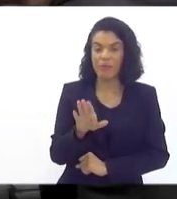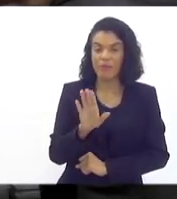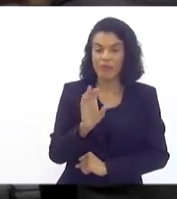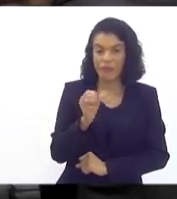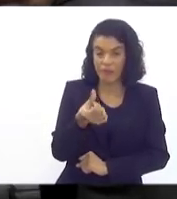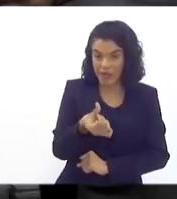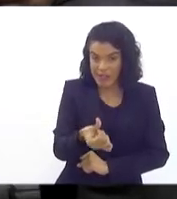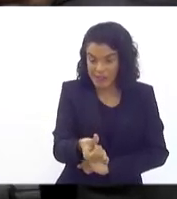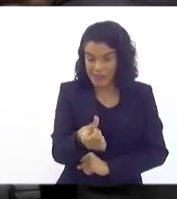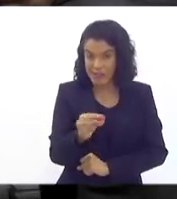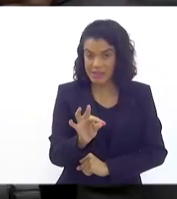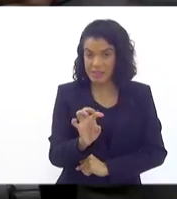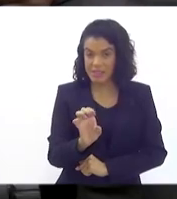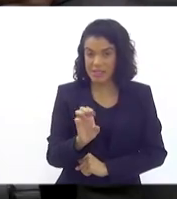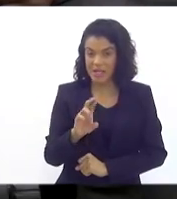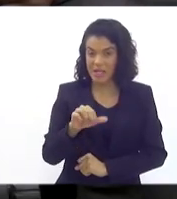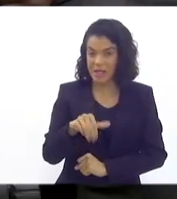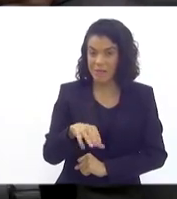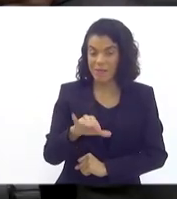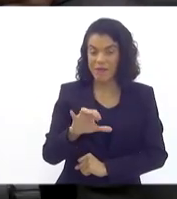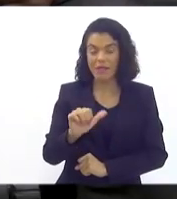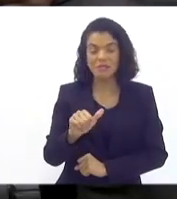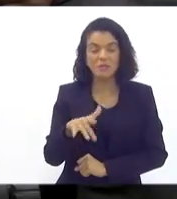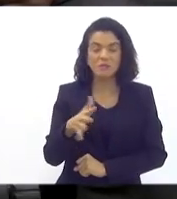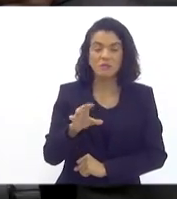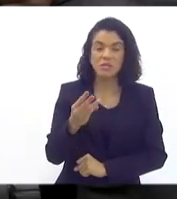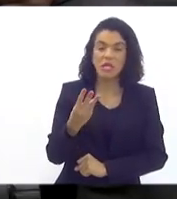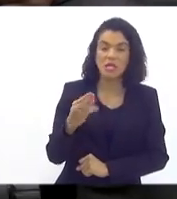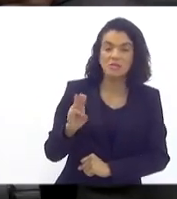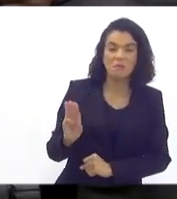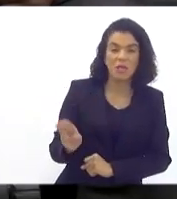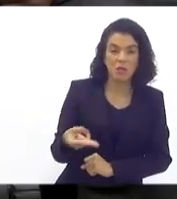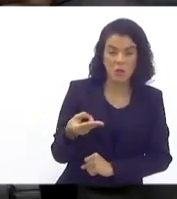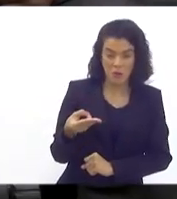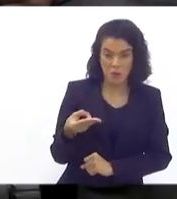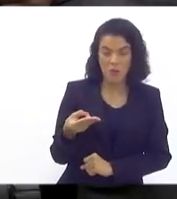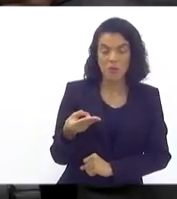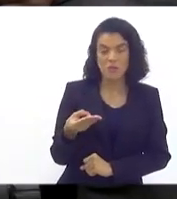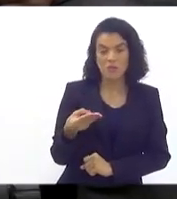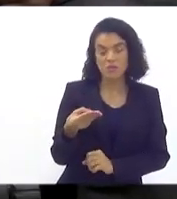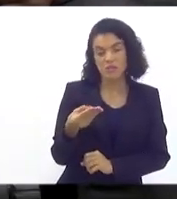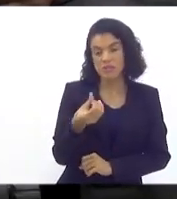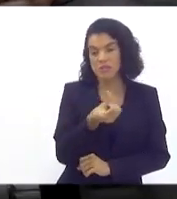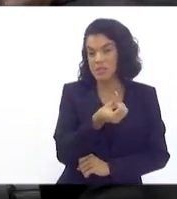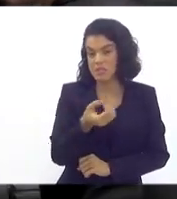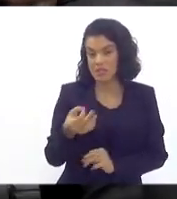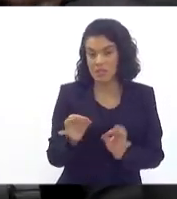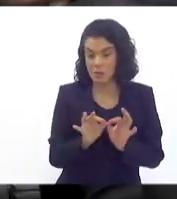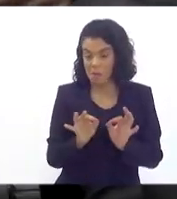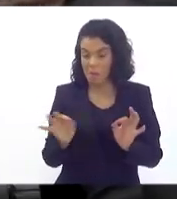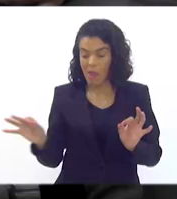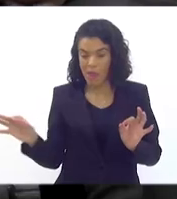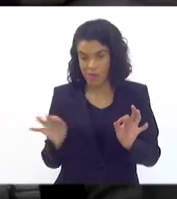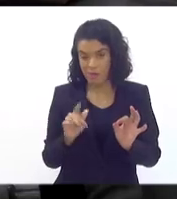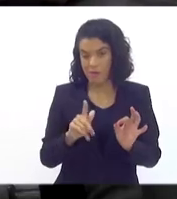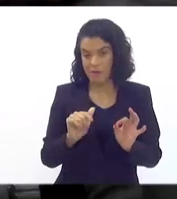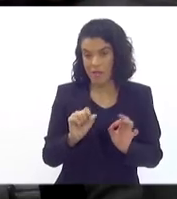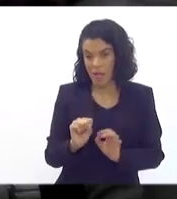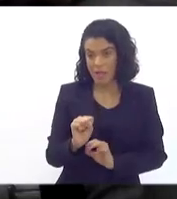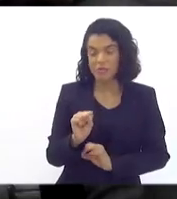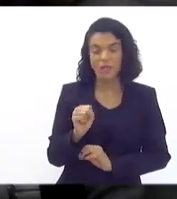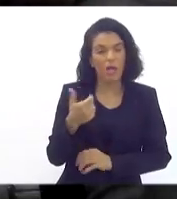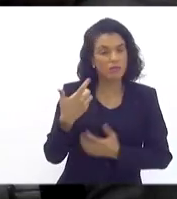temos nas seis técnicas em média 3 milhões e 700 mil metros cúbicos dia quando as térmicas estão